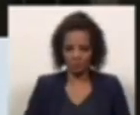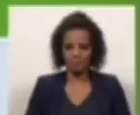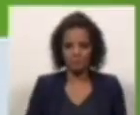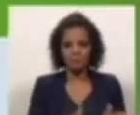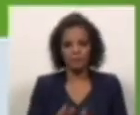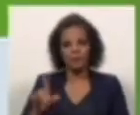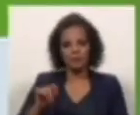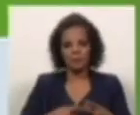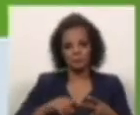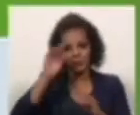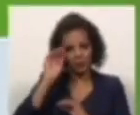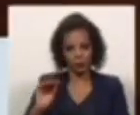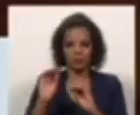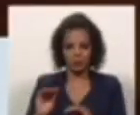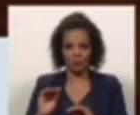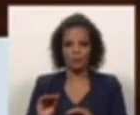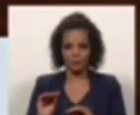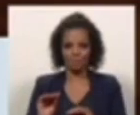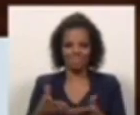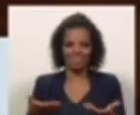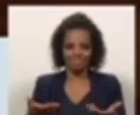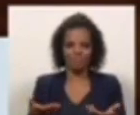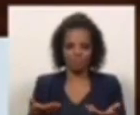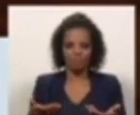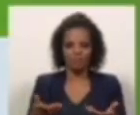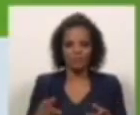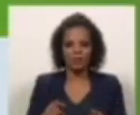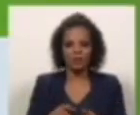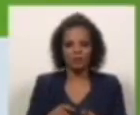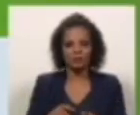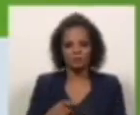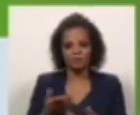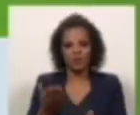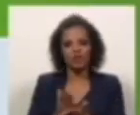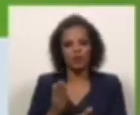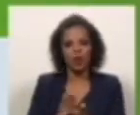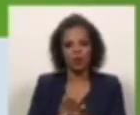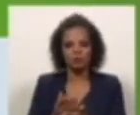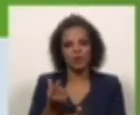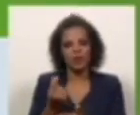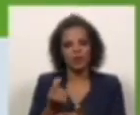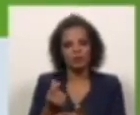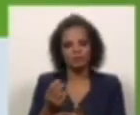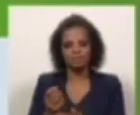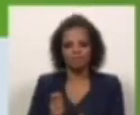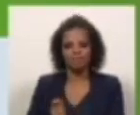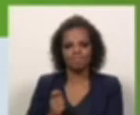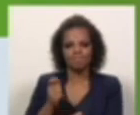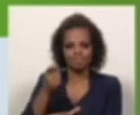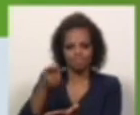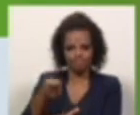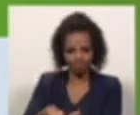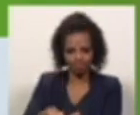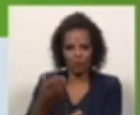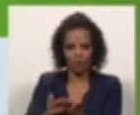também na educação que em vez de estarmos a financiar diretamente às escolas estamos a financiar diretamente o aluno